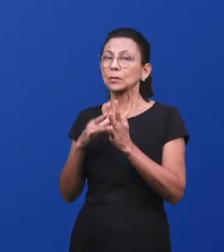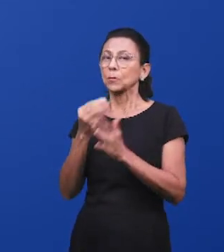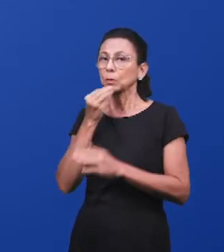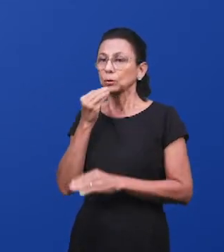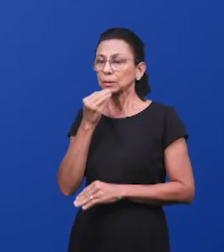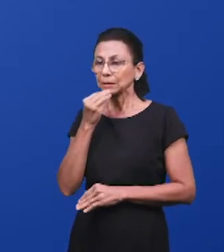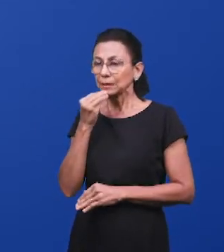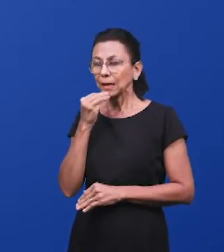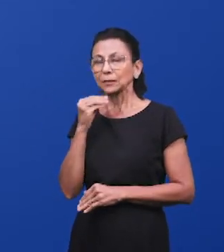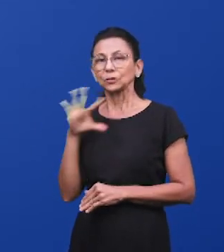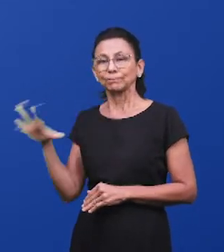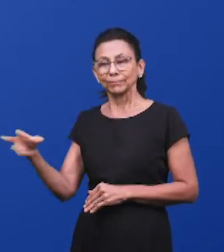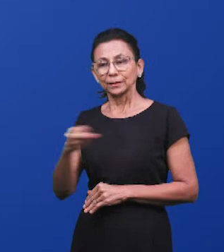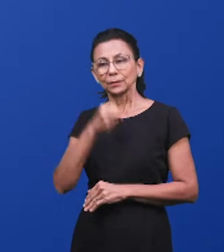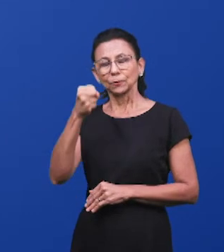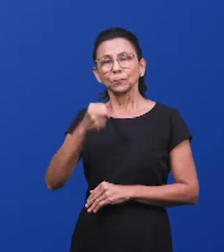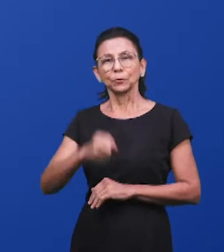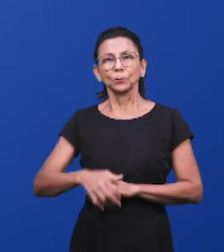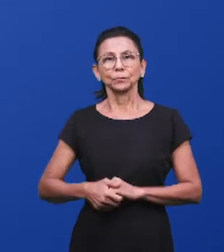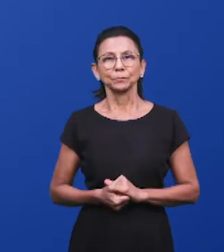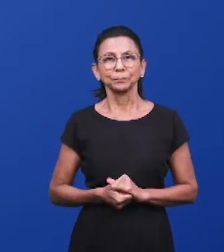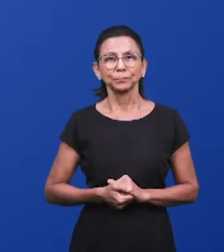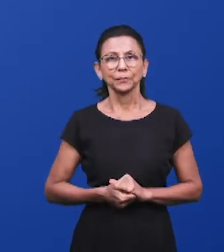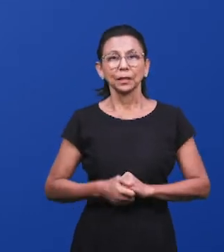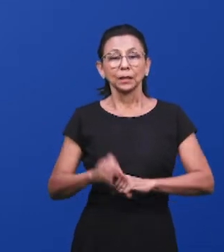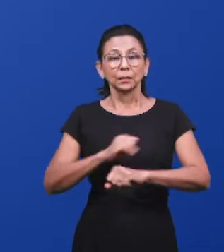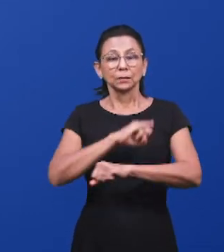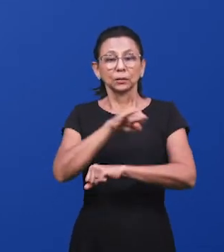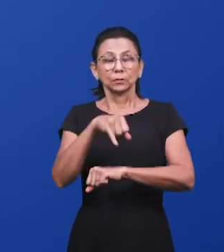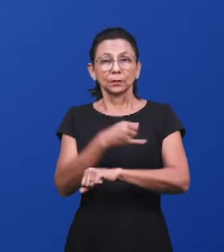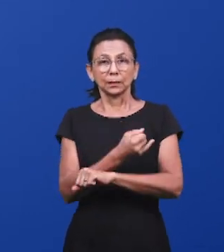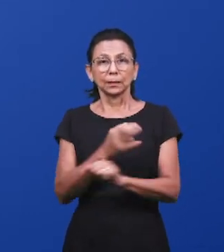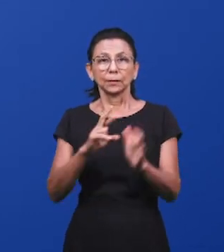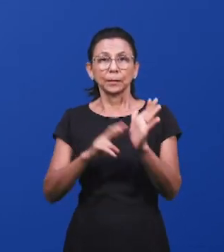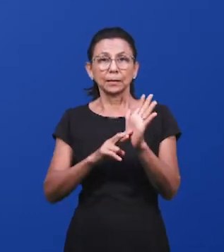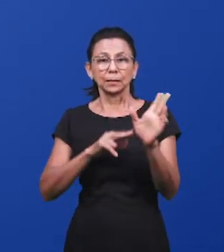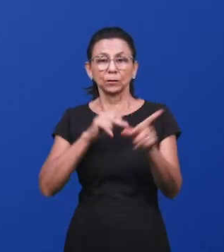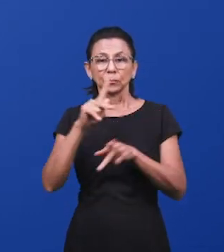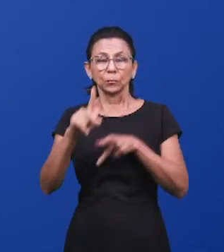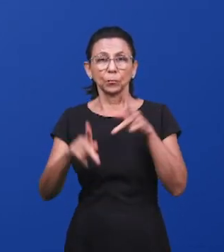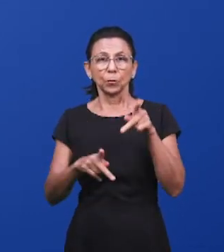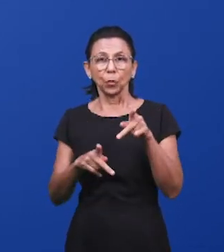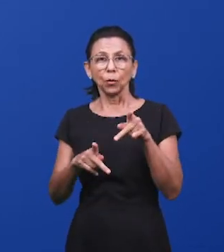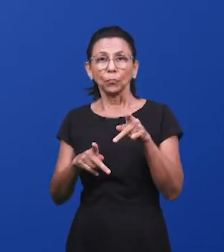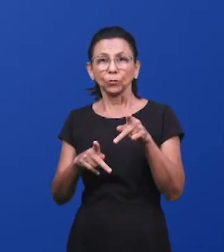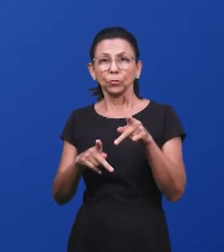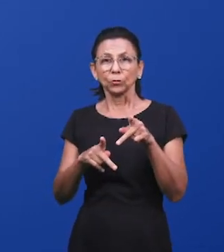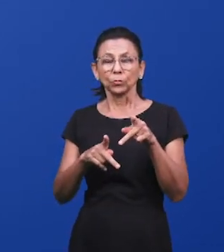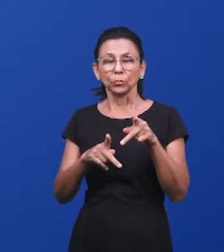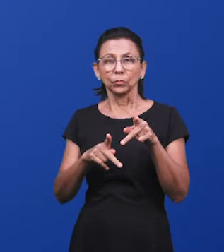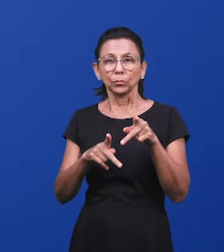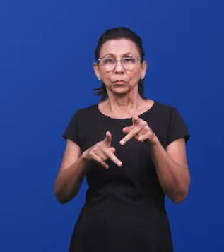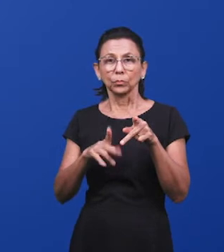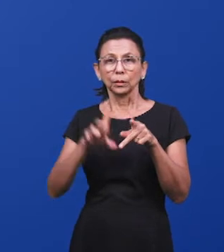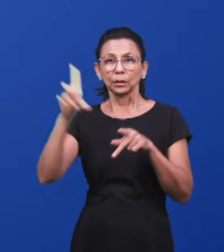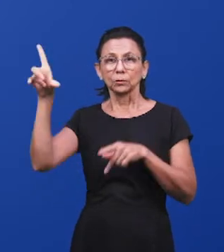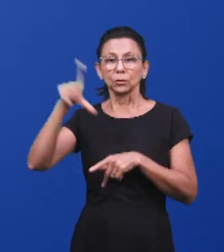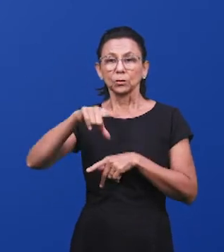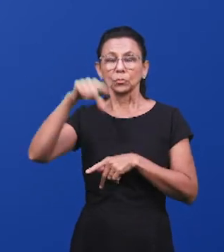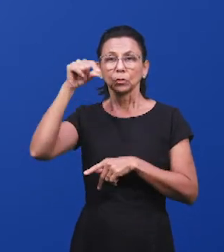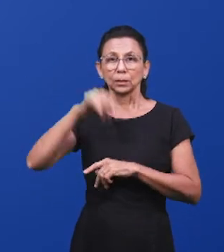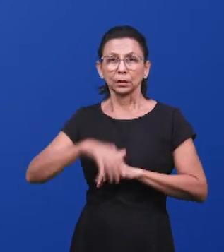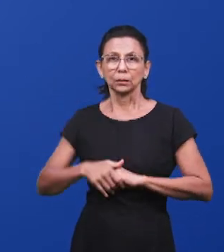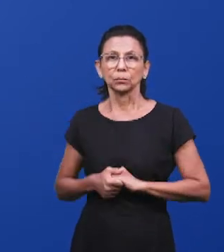Jerusalém aponta para Israel, que é o povo escolhido do Senhor. E quando Tisa foi incorporada a